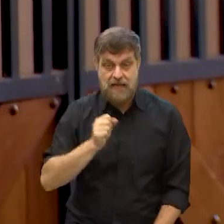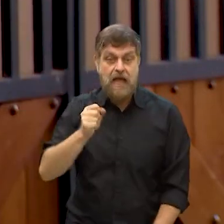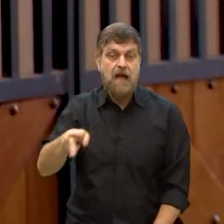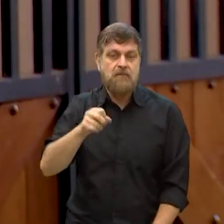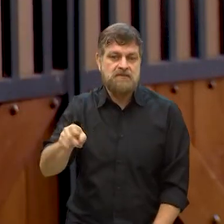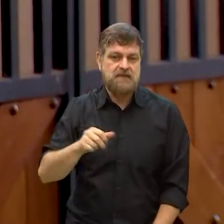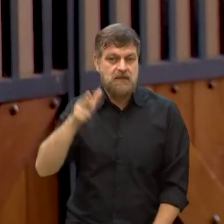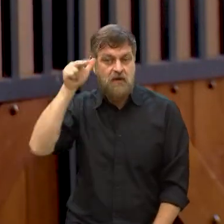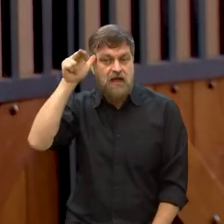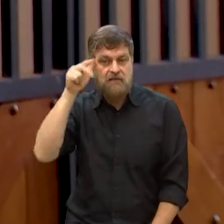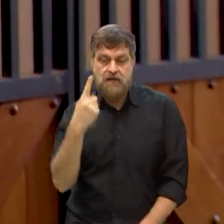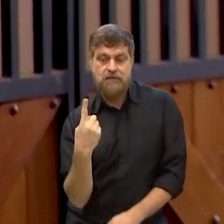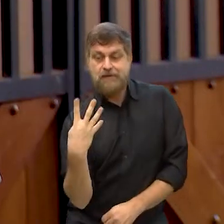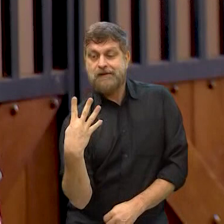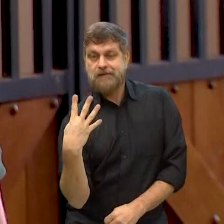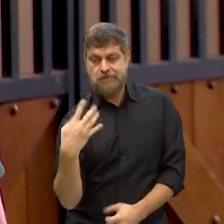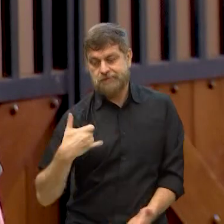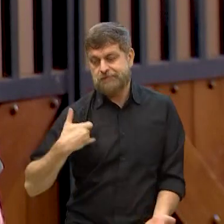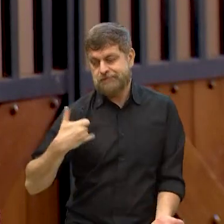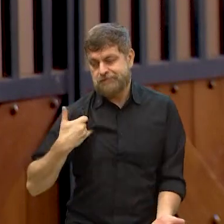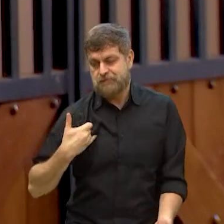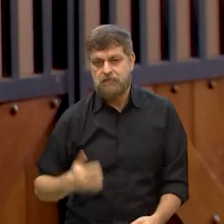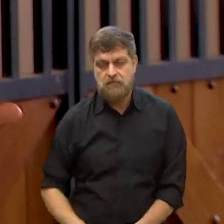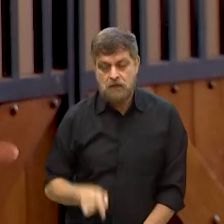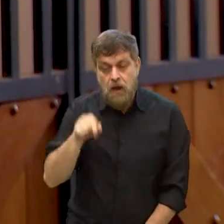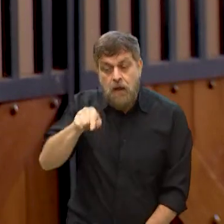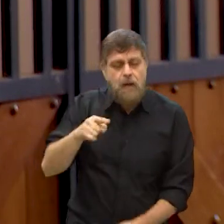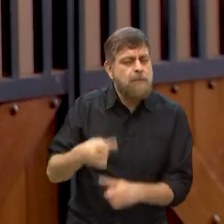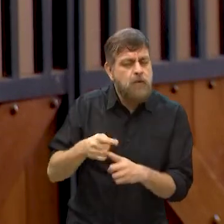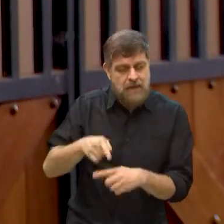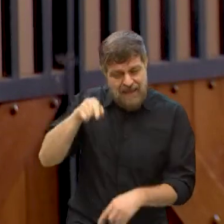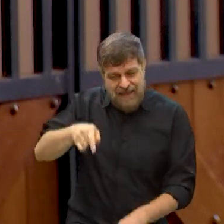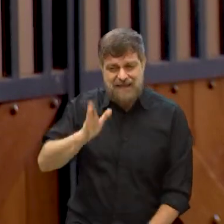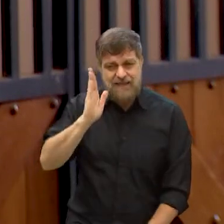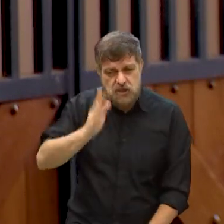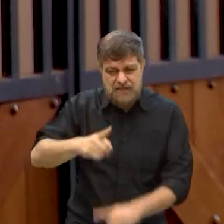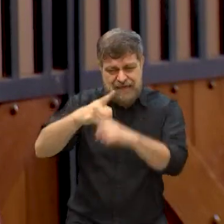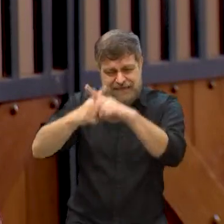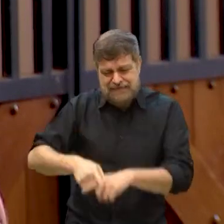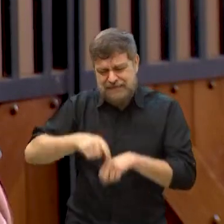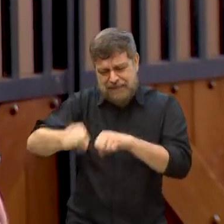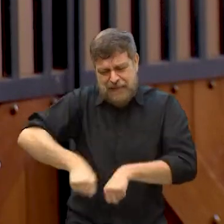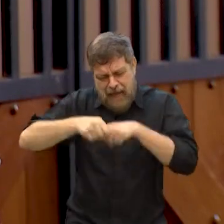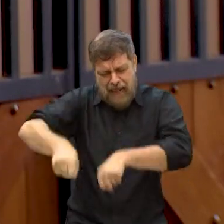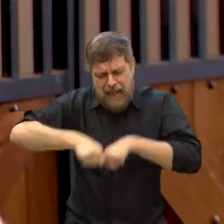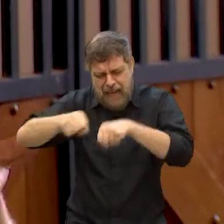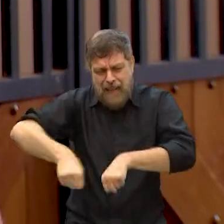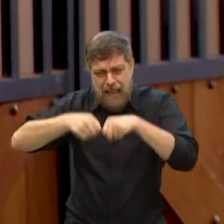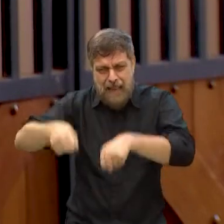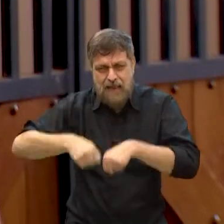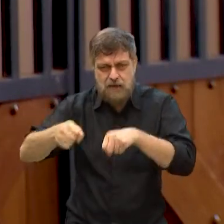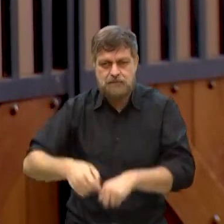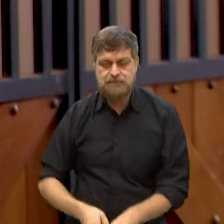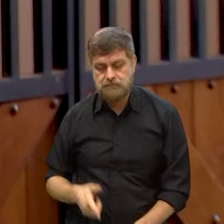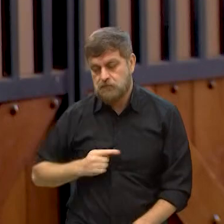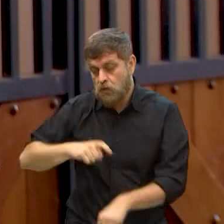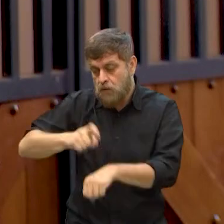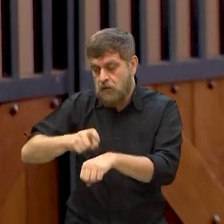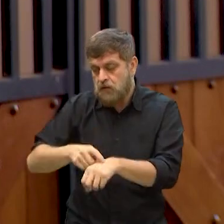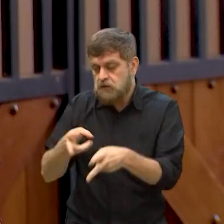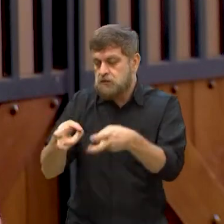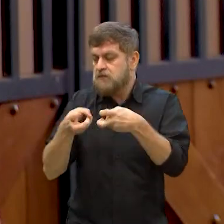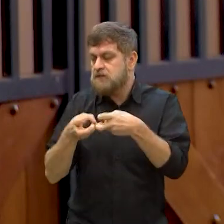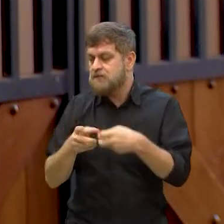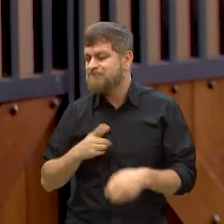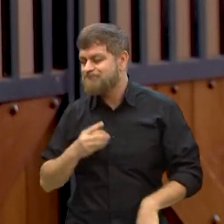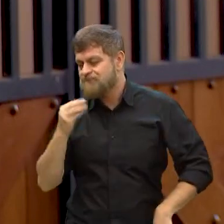eu tenho o cavalo aposentado aqui de 14 anos. O cavalo de 14 anos é um cavalo que fez muita prova e em